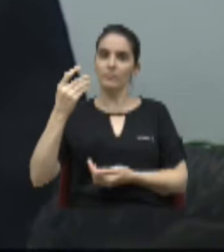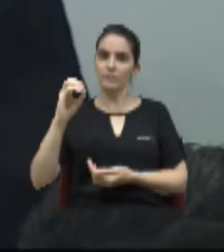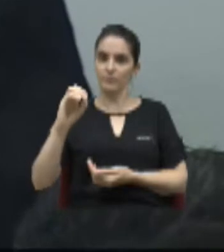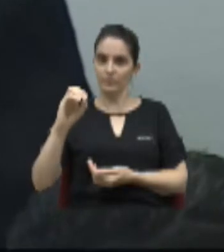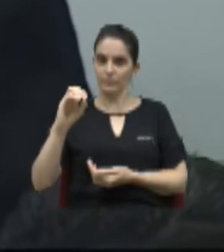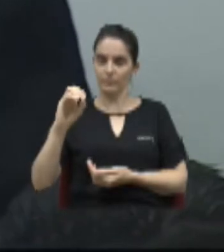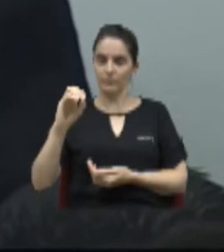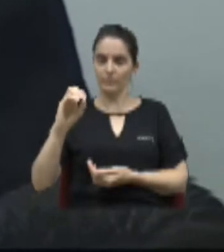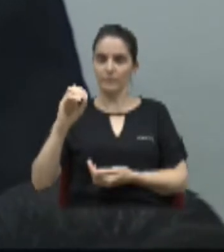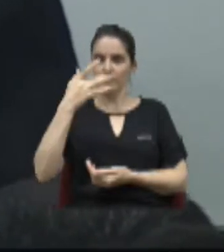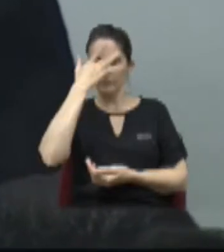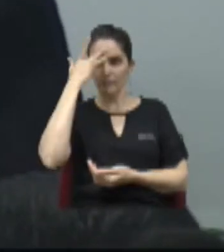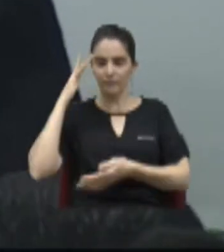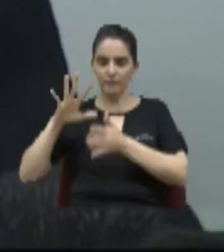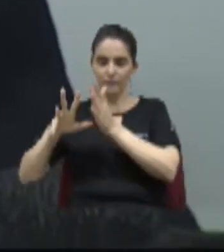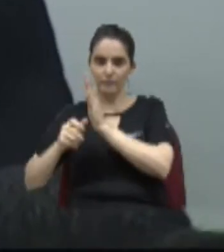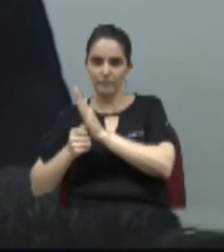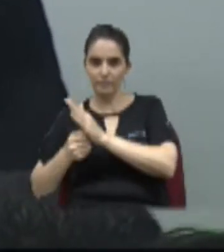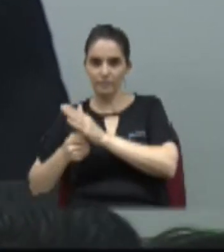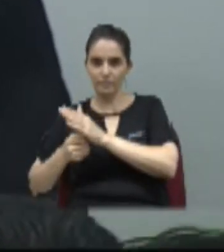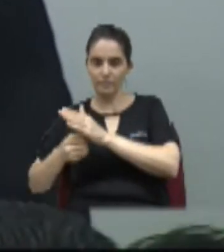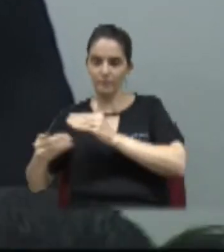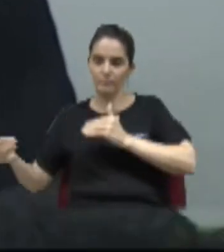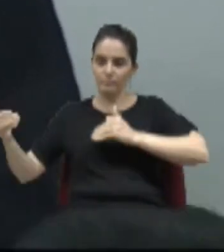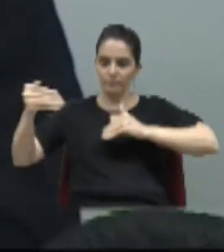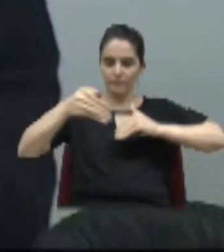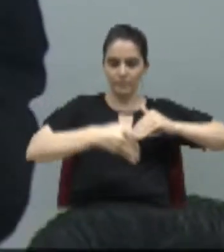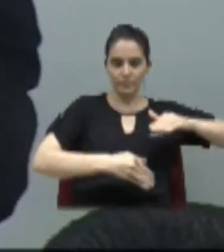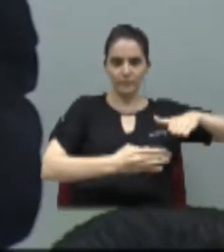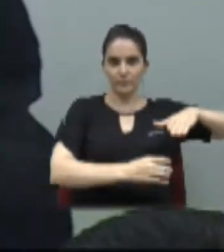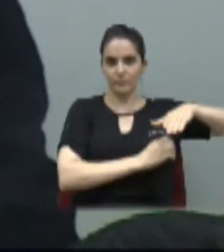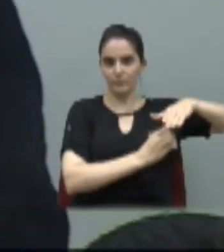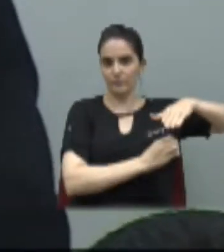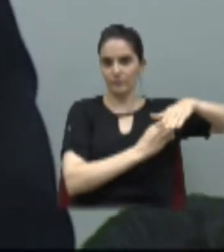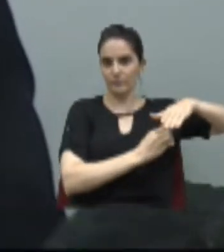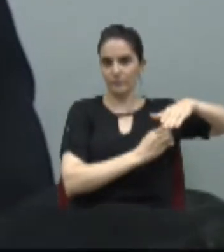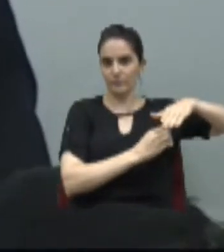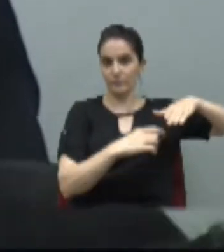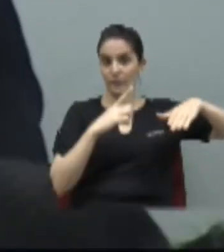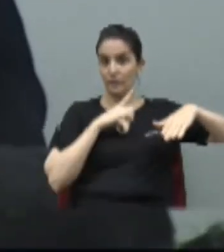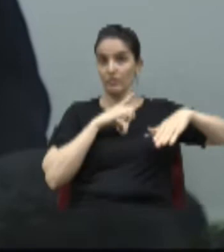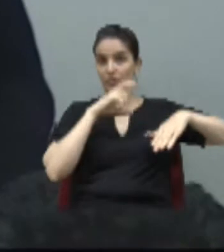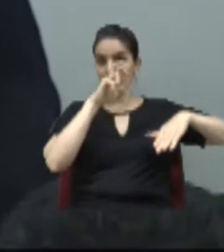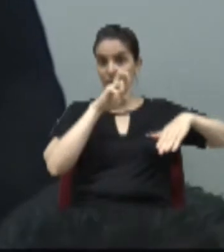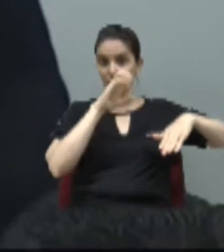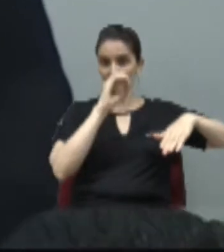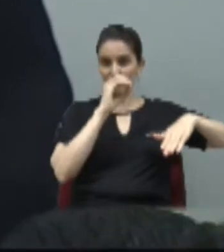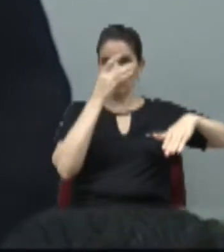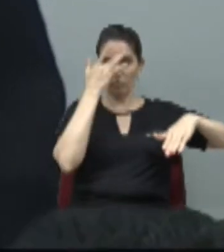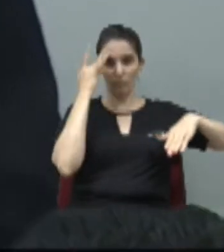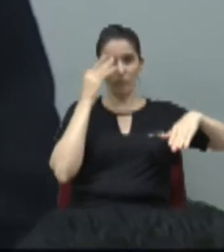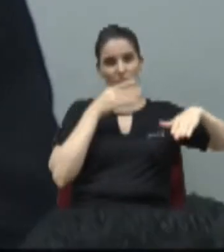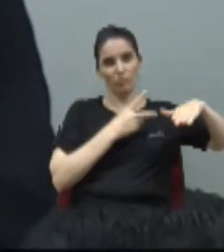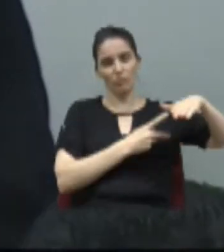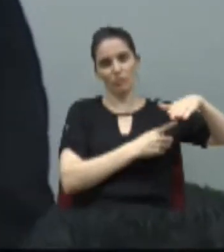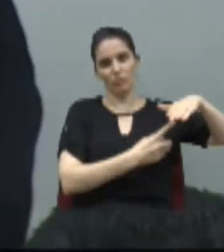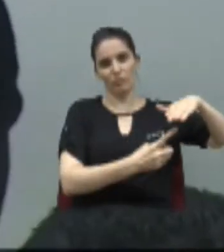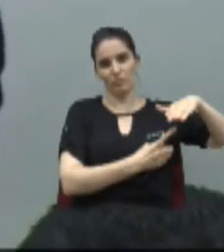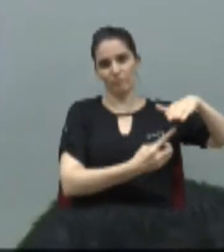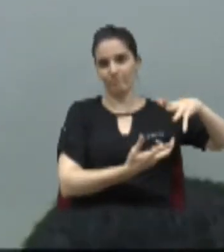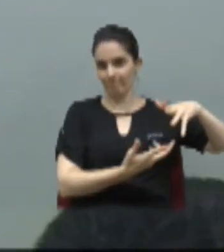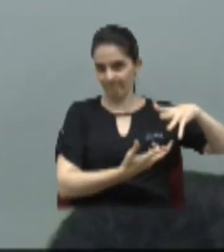aqueles bandidos que entraram dentro daquela empresa com mais de 50 reféns, e naquele